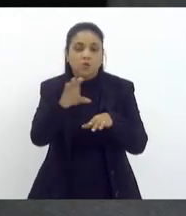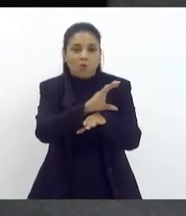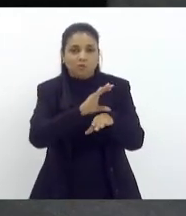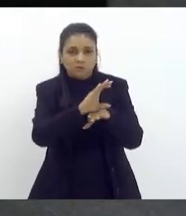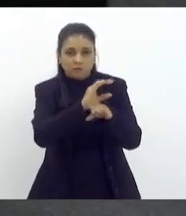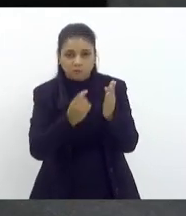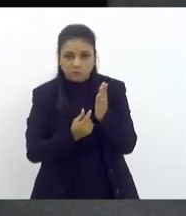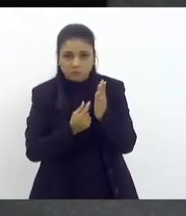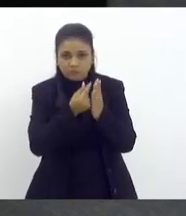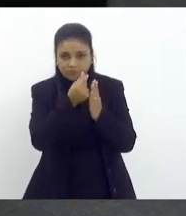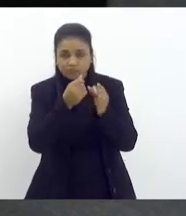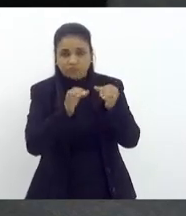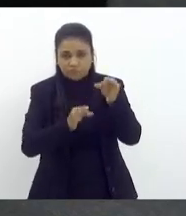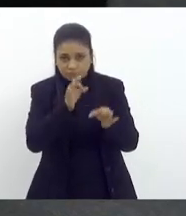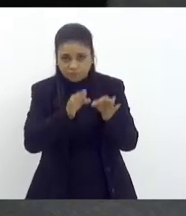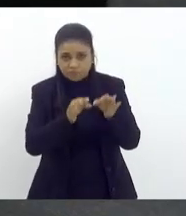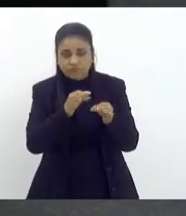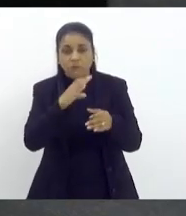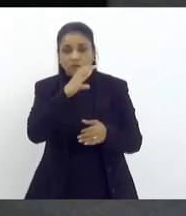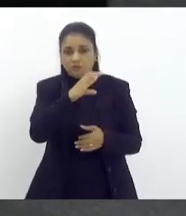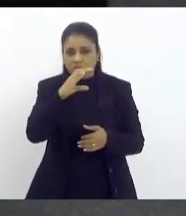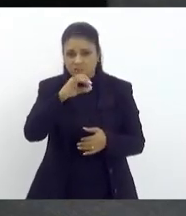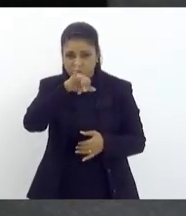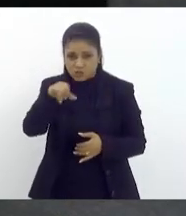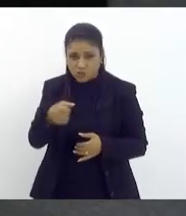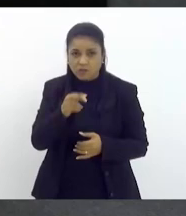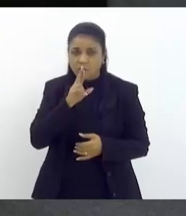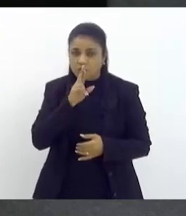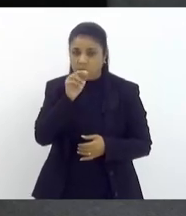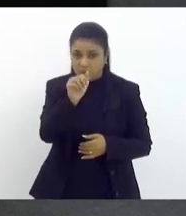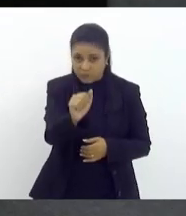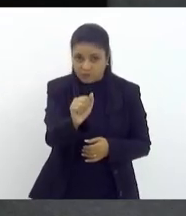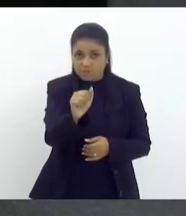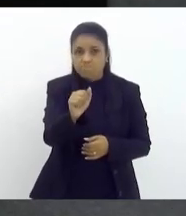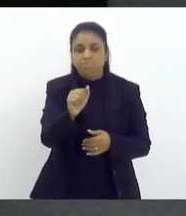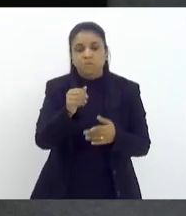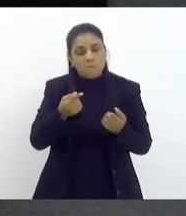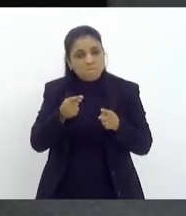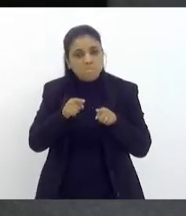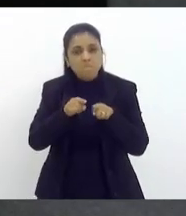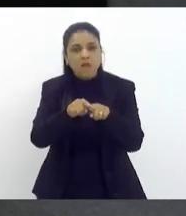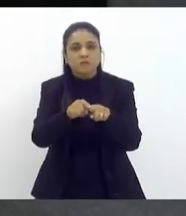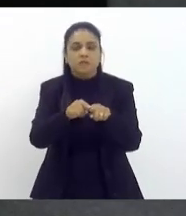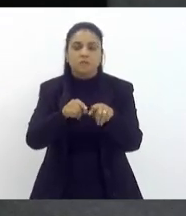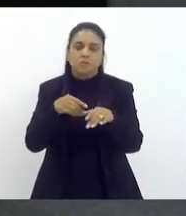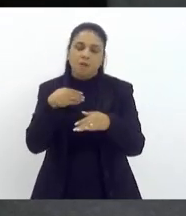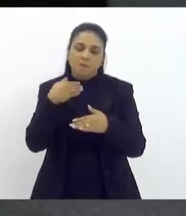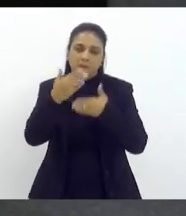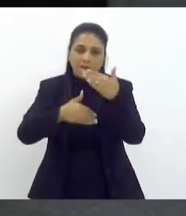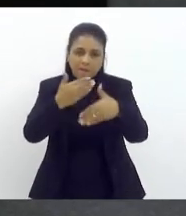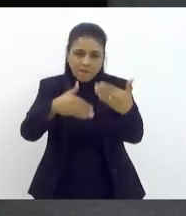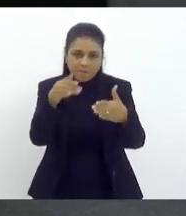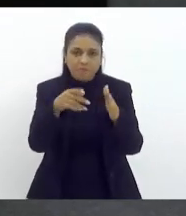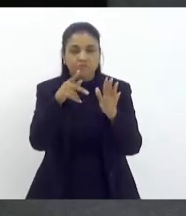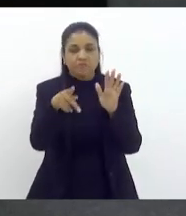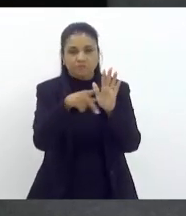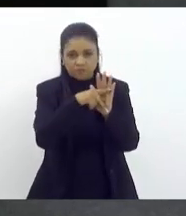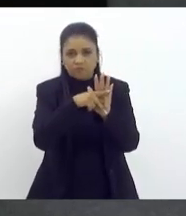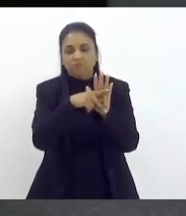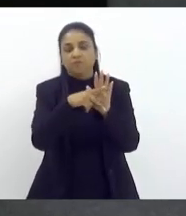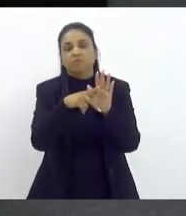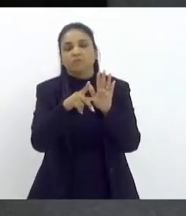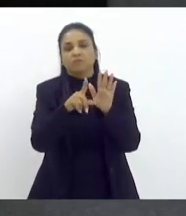Amorim que tem sido grande parceiro dos parlamentares na agilidade dos processos para que a gente possa retornar esse projeto